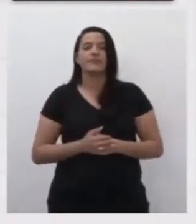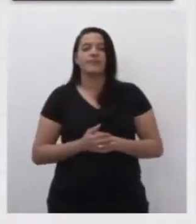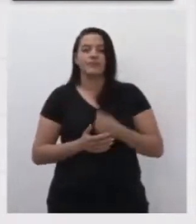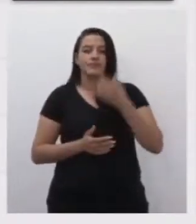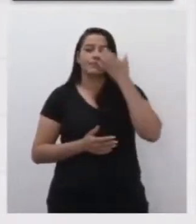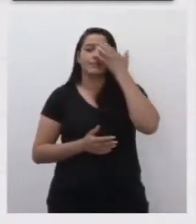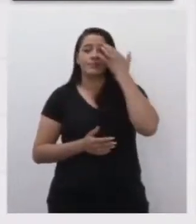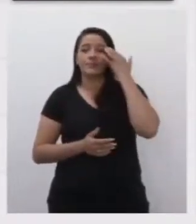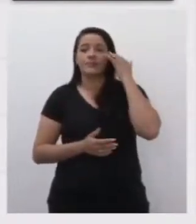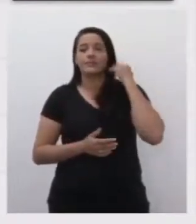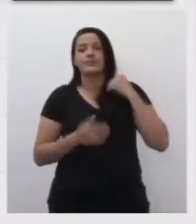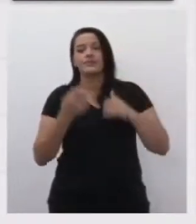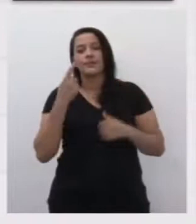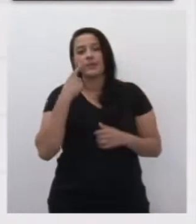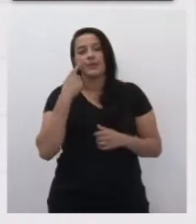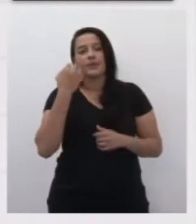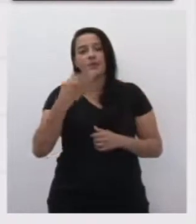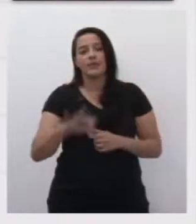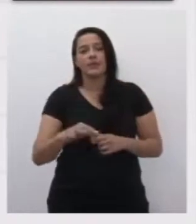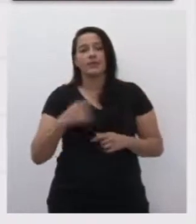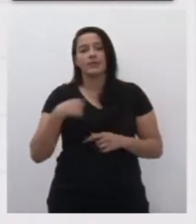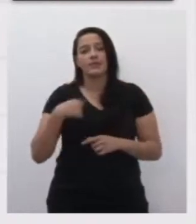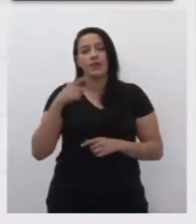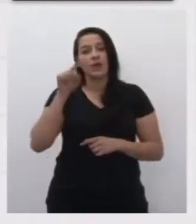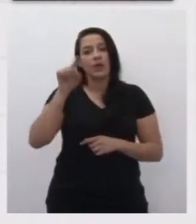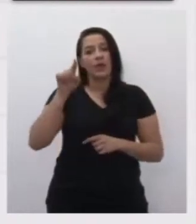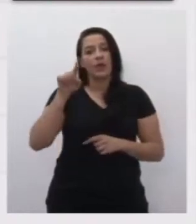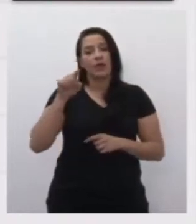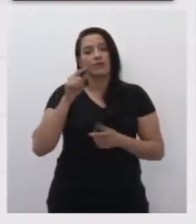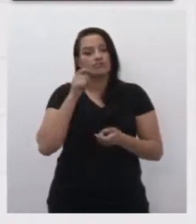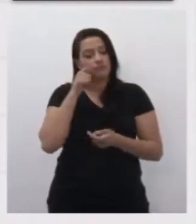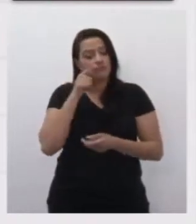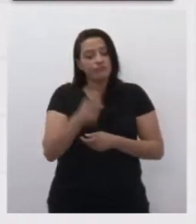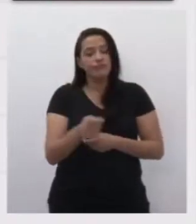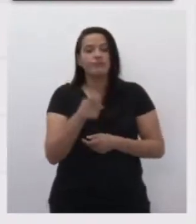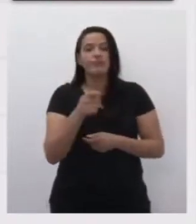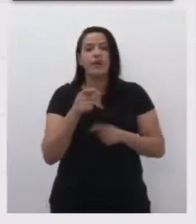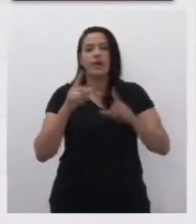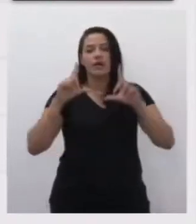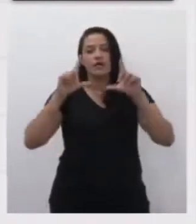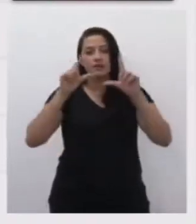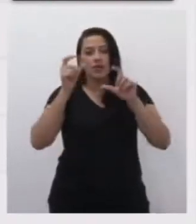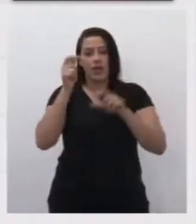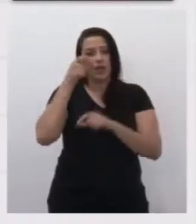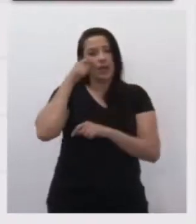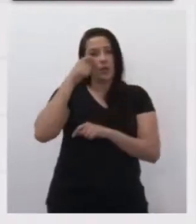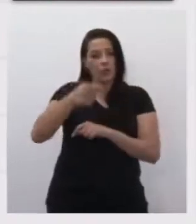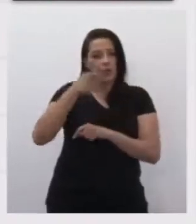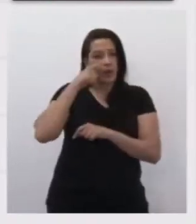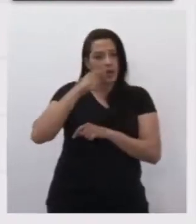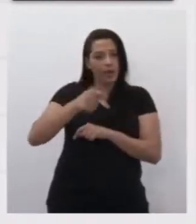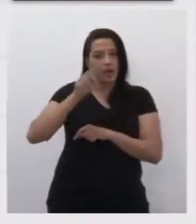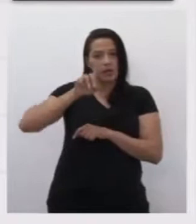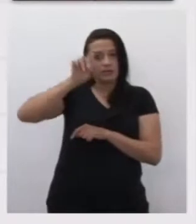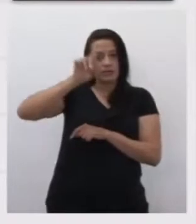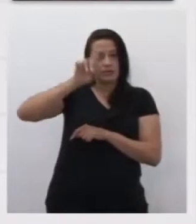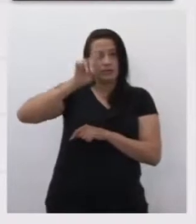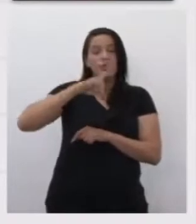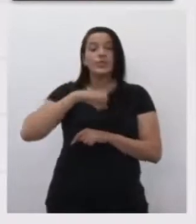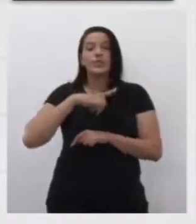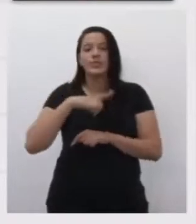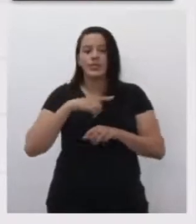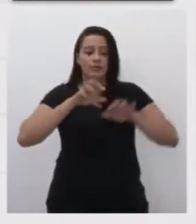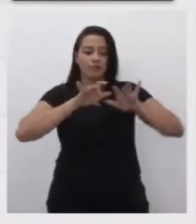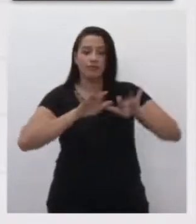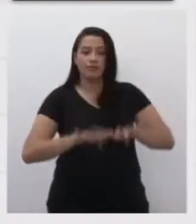Exatamente, exatamente. A busca, ela sempre vai buscar pelos temas-chave, tá, gente? Então, se for alguma coisa que está dentro de algum tema, ela talvez